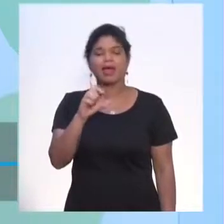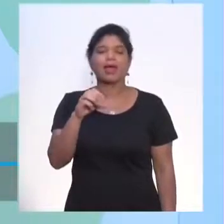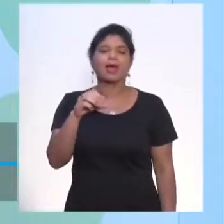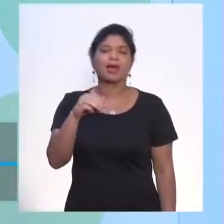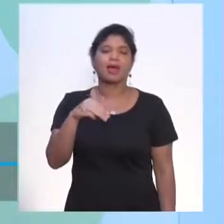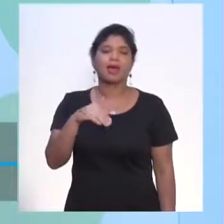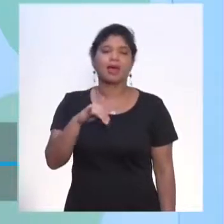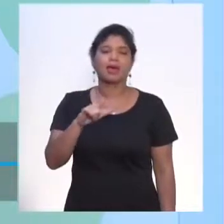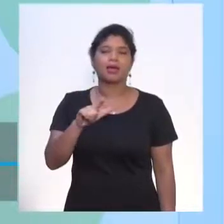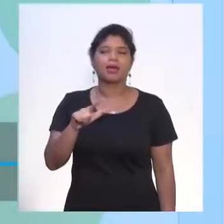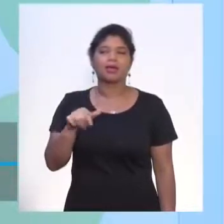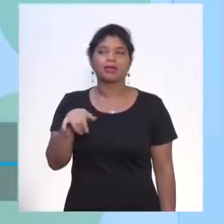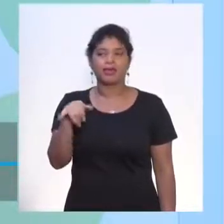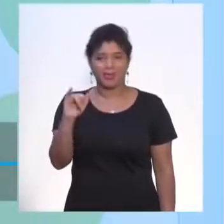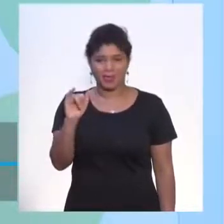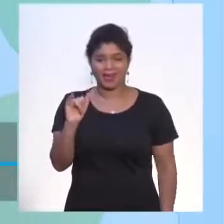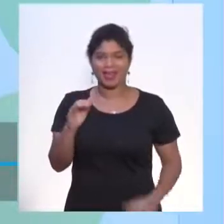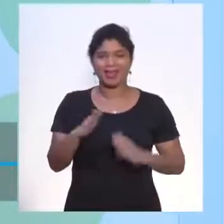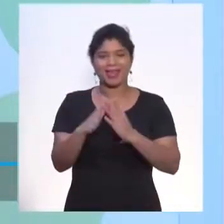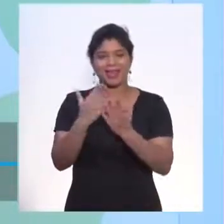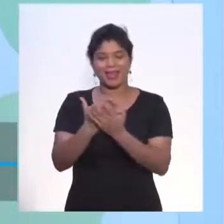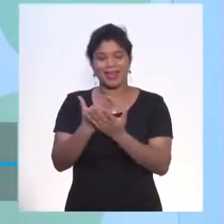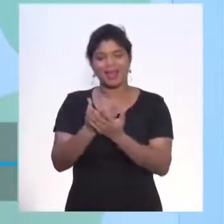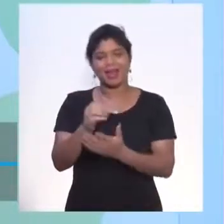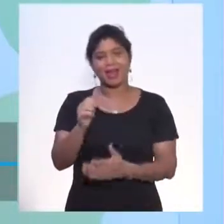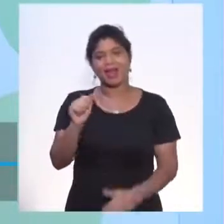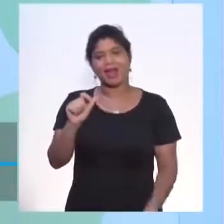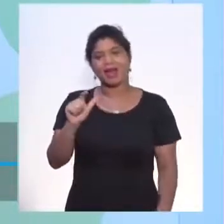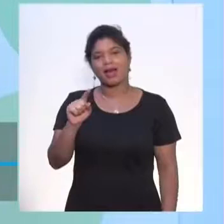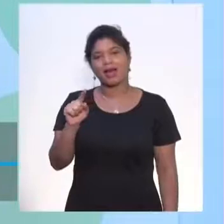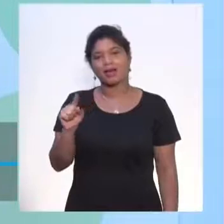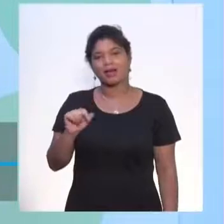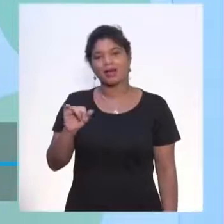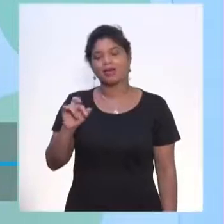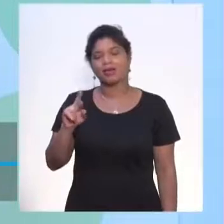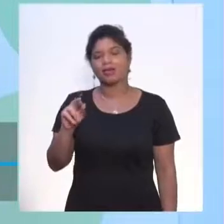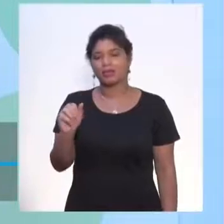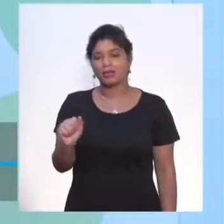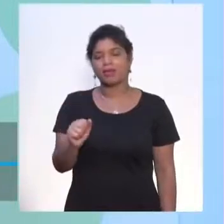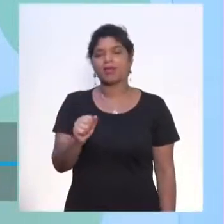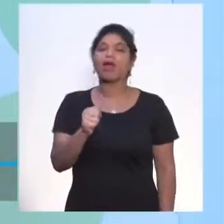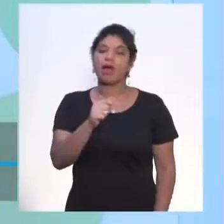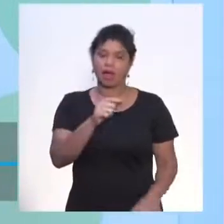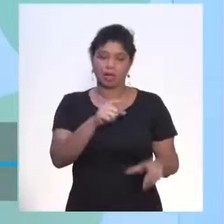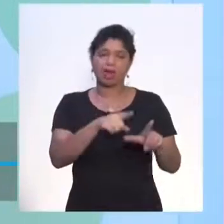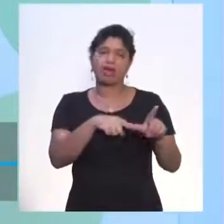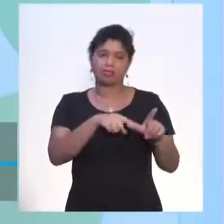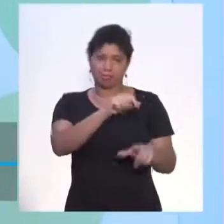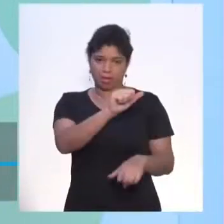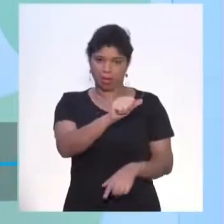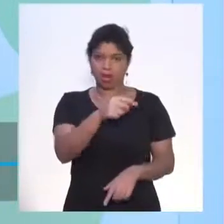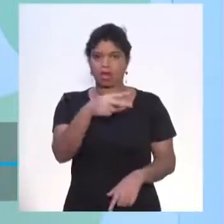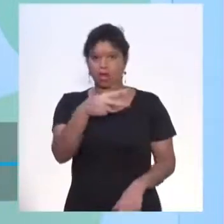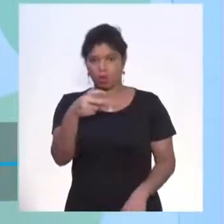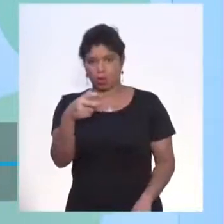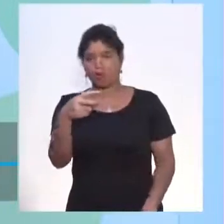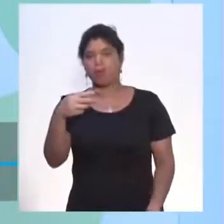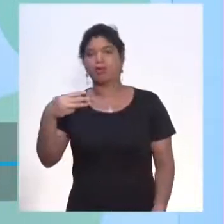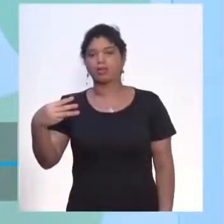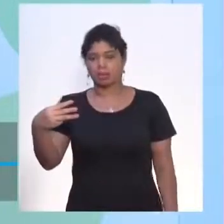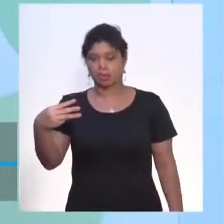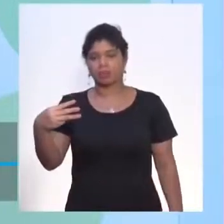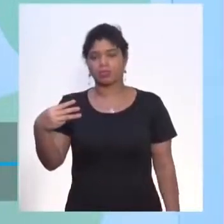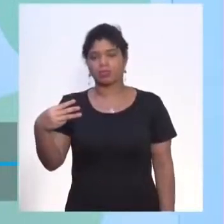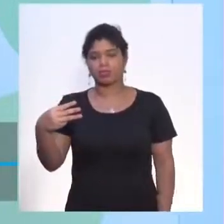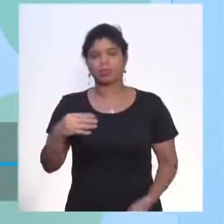da escola Alzira, tá lá com a professora Rosana também, A igual a 3, tá? E cadê aqui, ó, tá? O